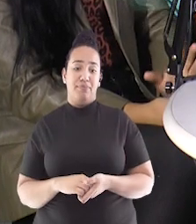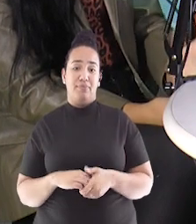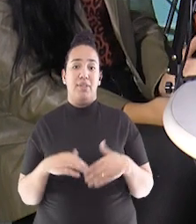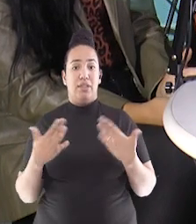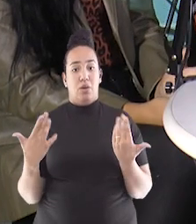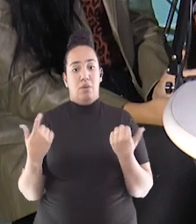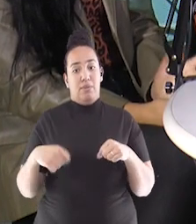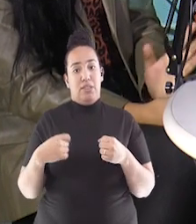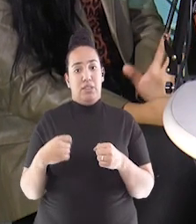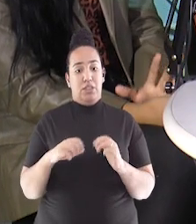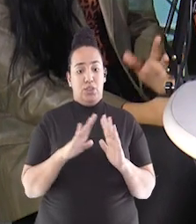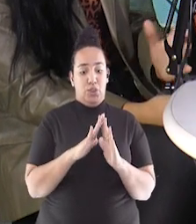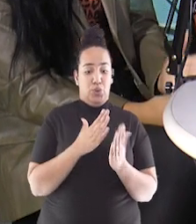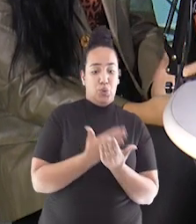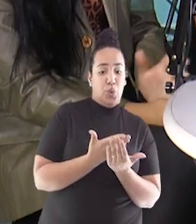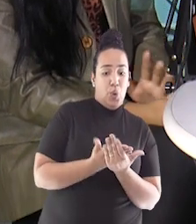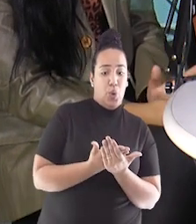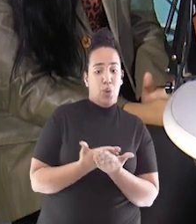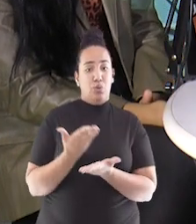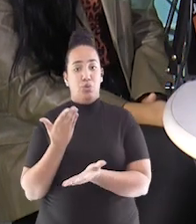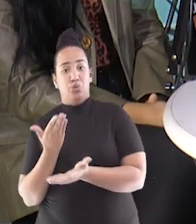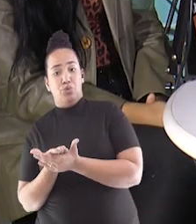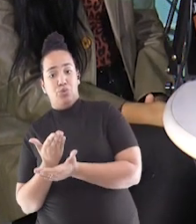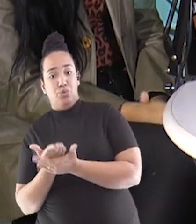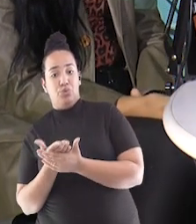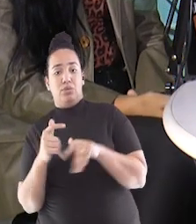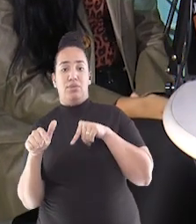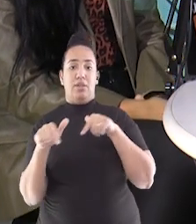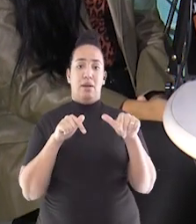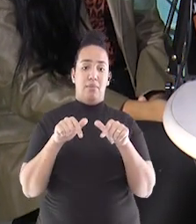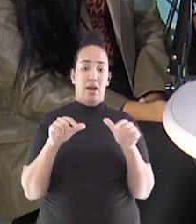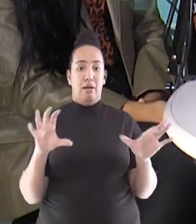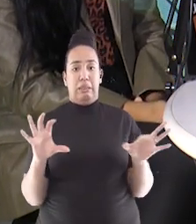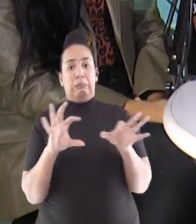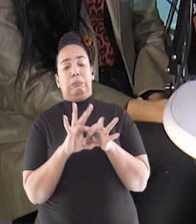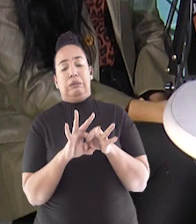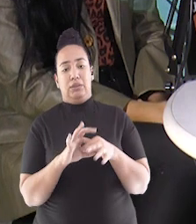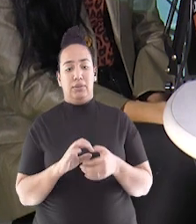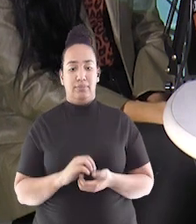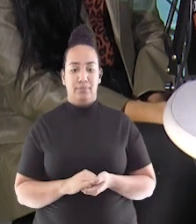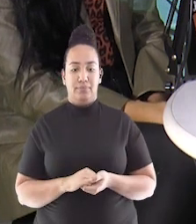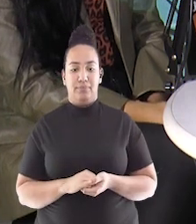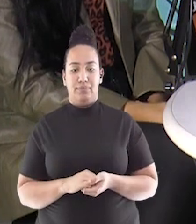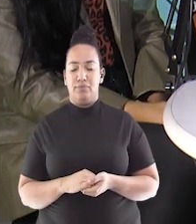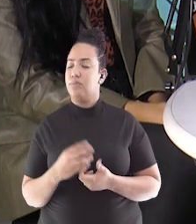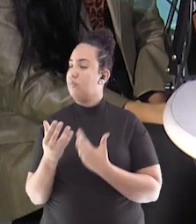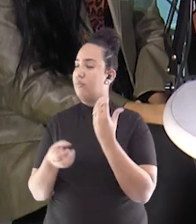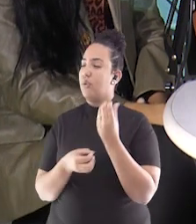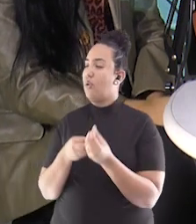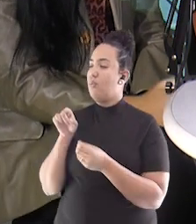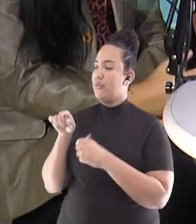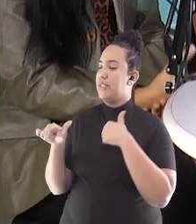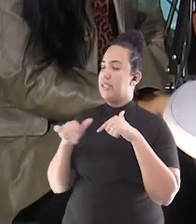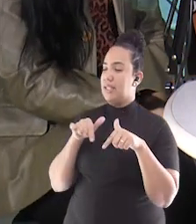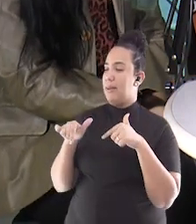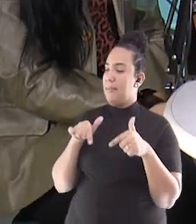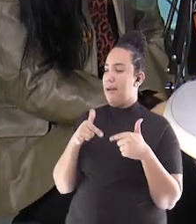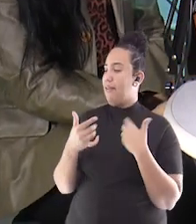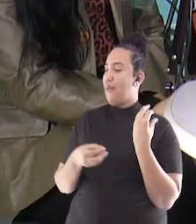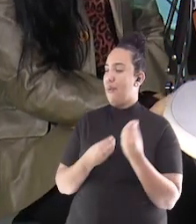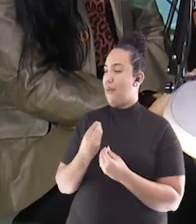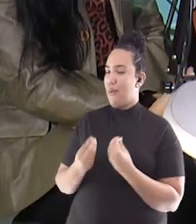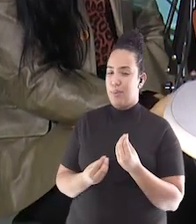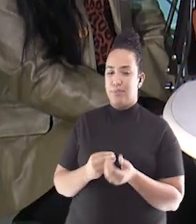então tem que encaixar a escola, os estudos, Um tudo. trabalho, né? Porque, Sim. olha... E como é que é o menor aprendiz, assim? Como que é pra